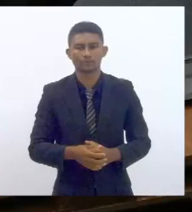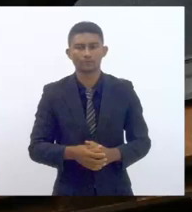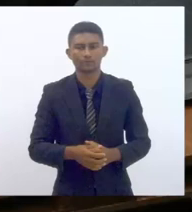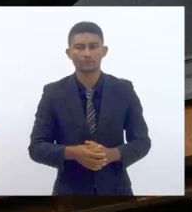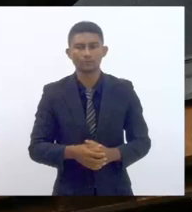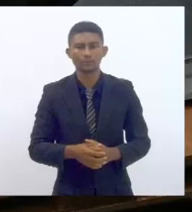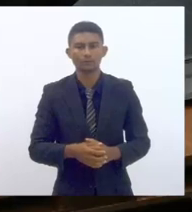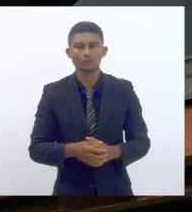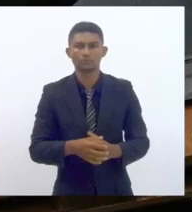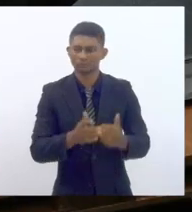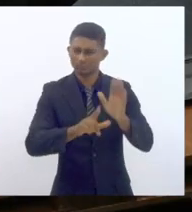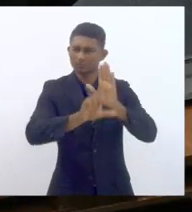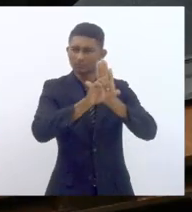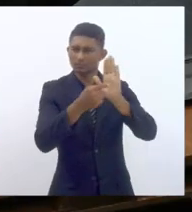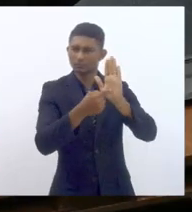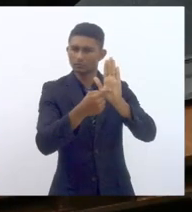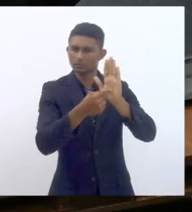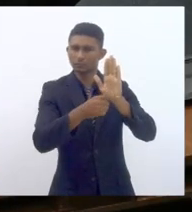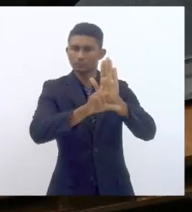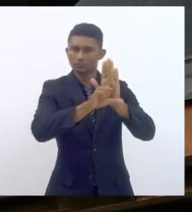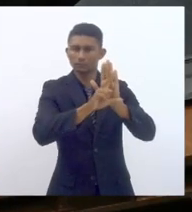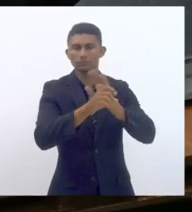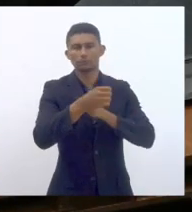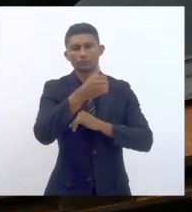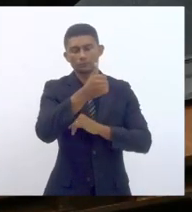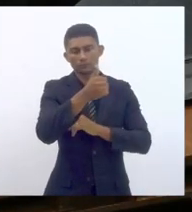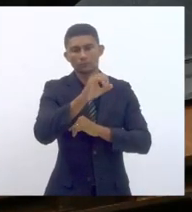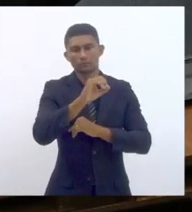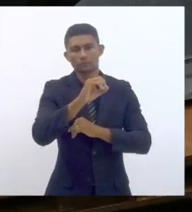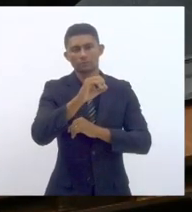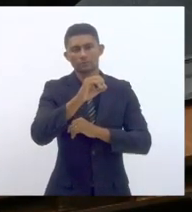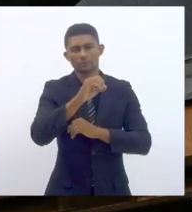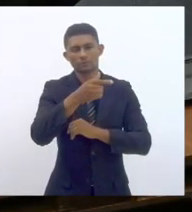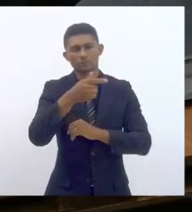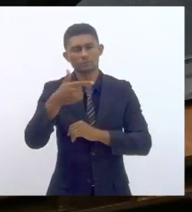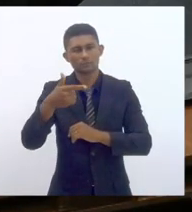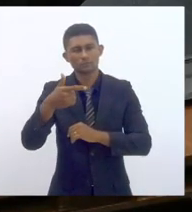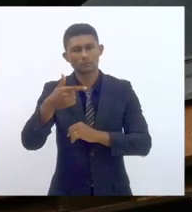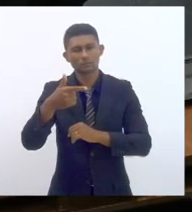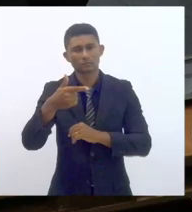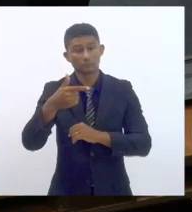a lei deve ser a lei, né, Marquinhos? É a lei 1.288, 12 de abril de